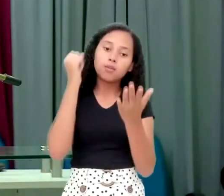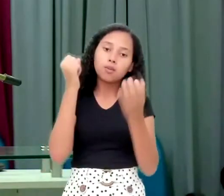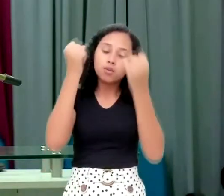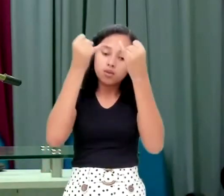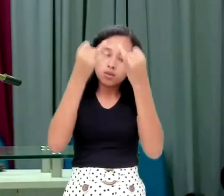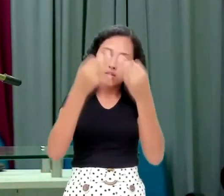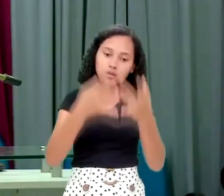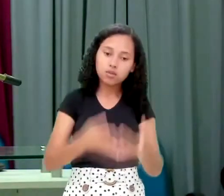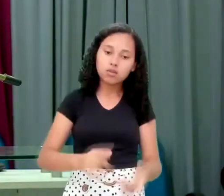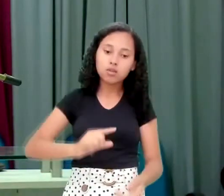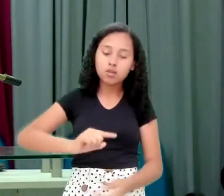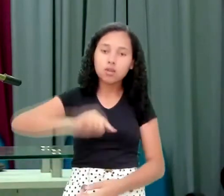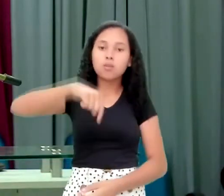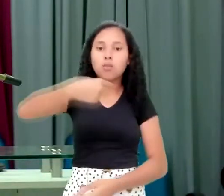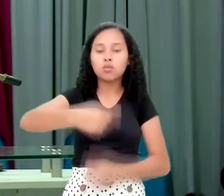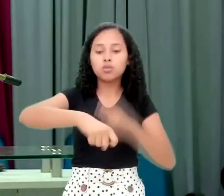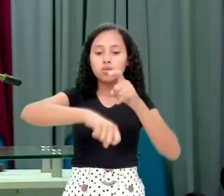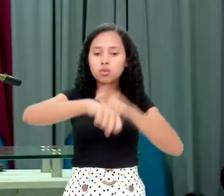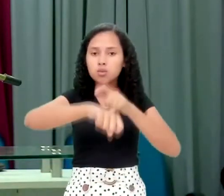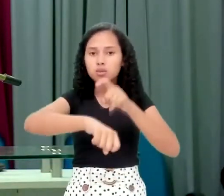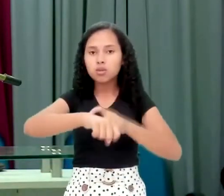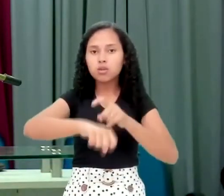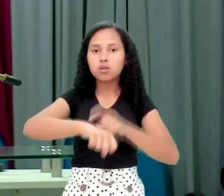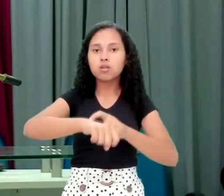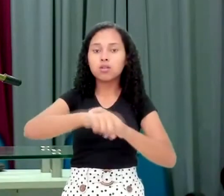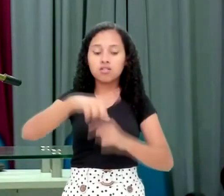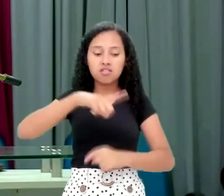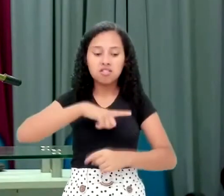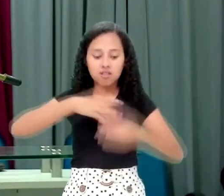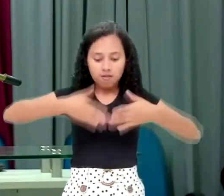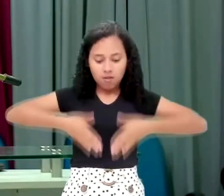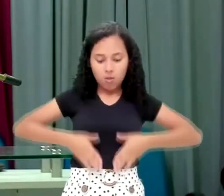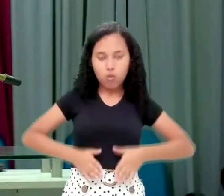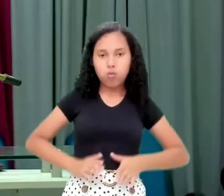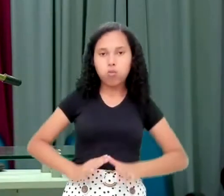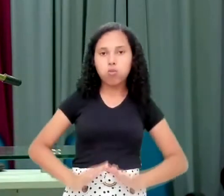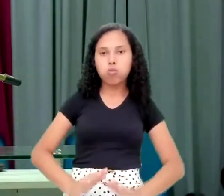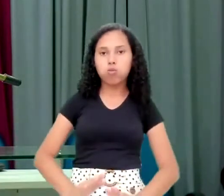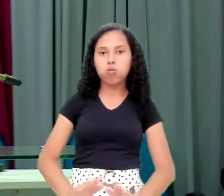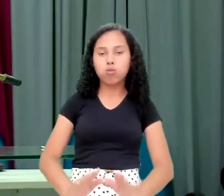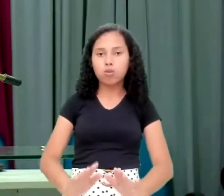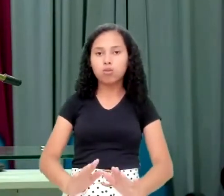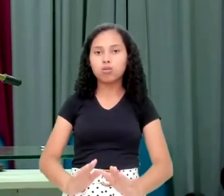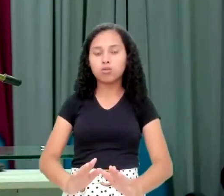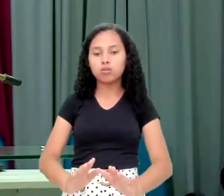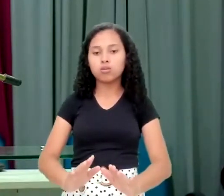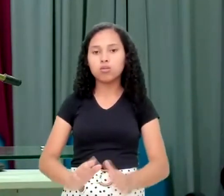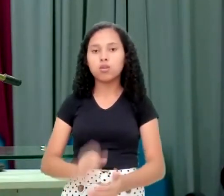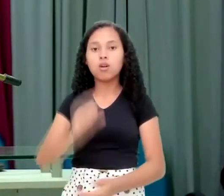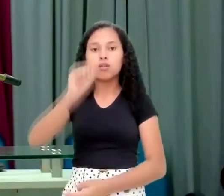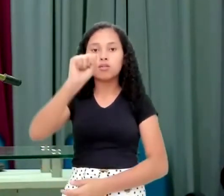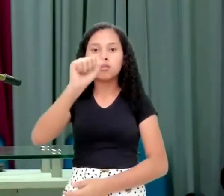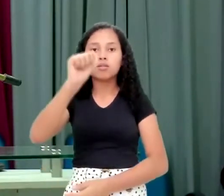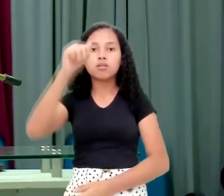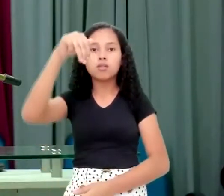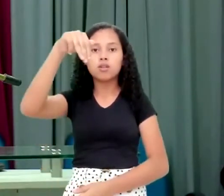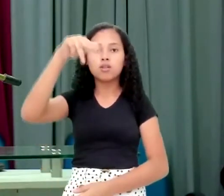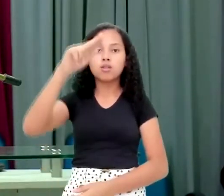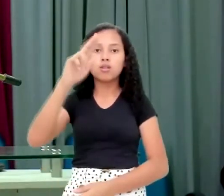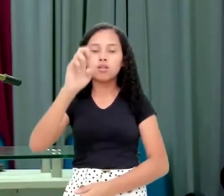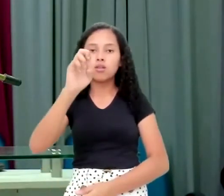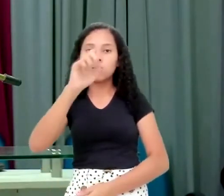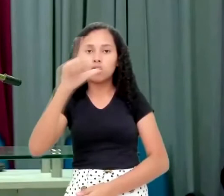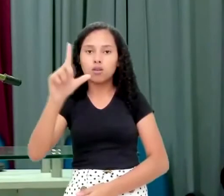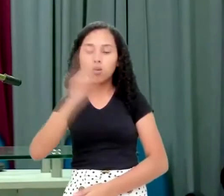de um período, ela concebeu, deu luz, e pôs o nome do seu filho Samuel, porque ela disse,